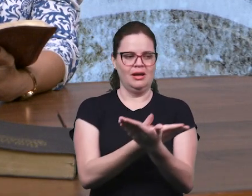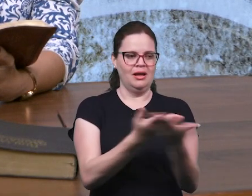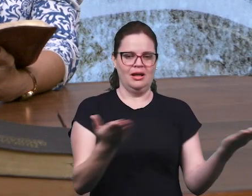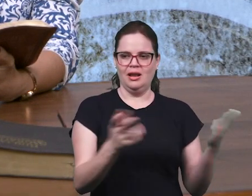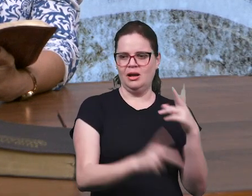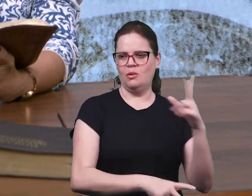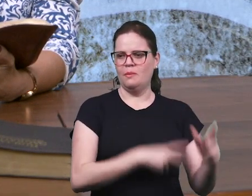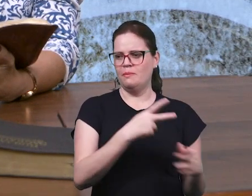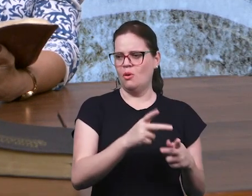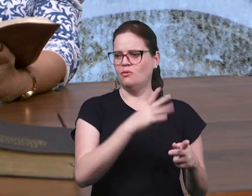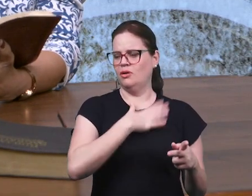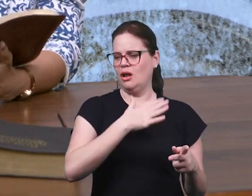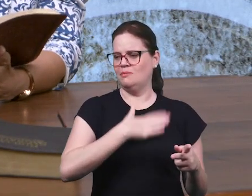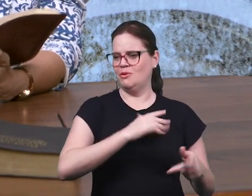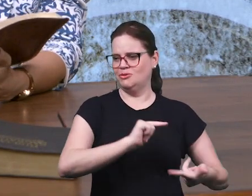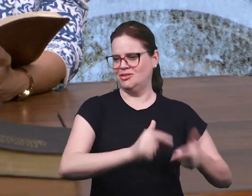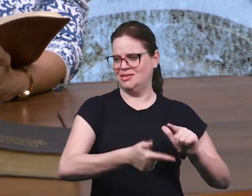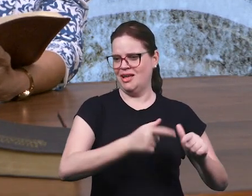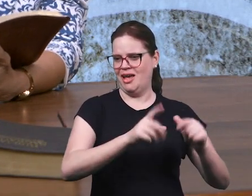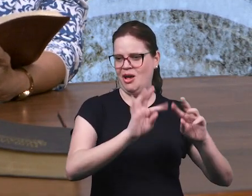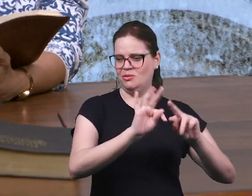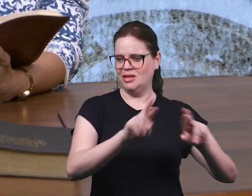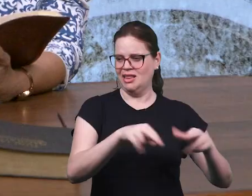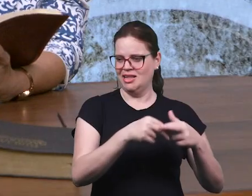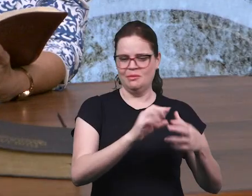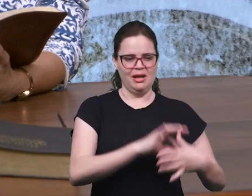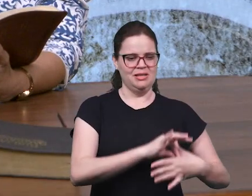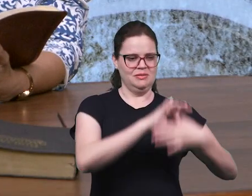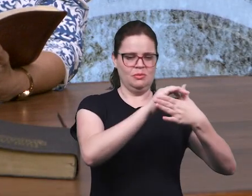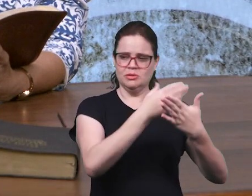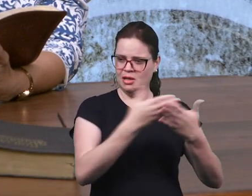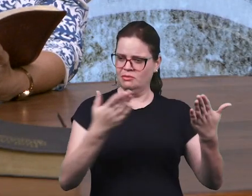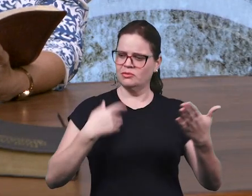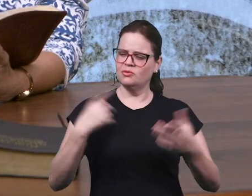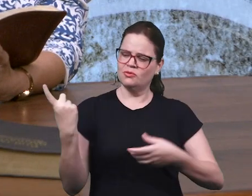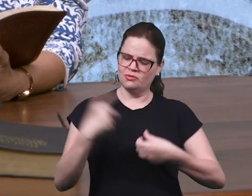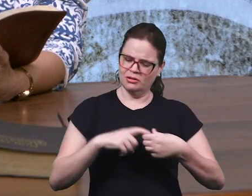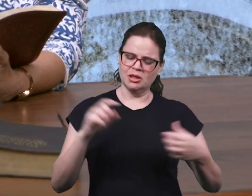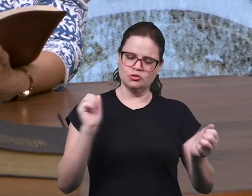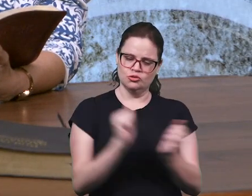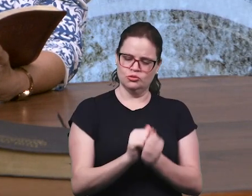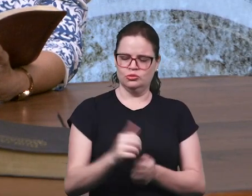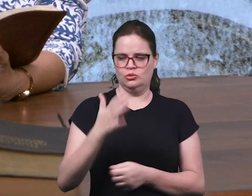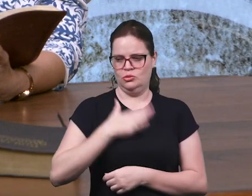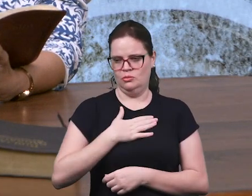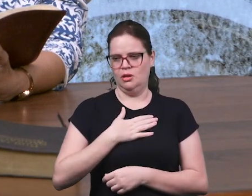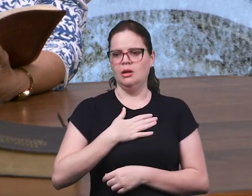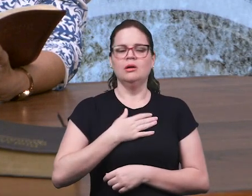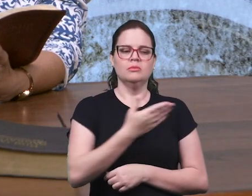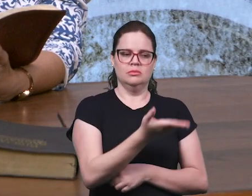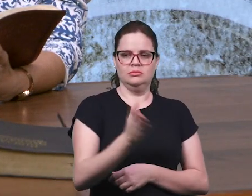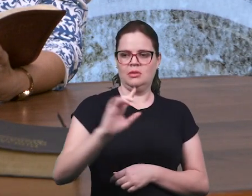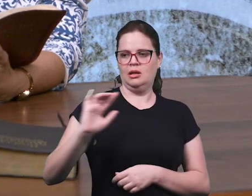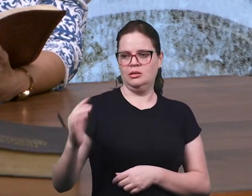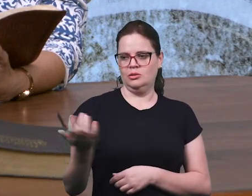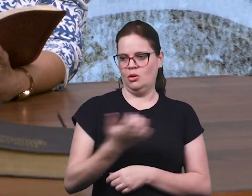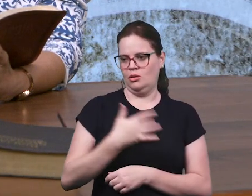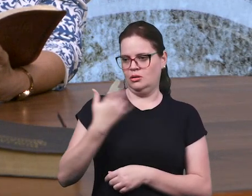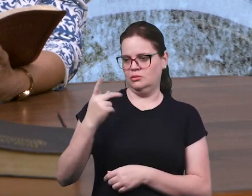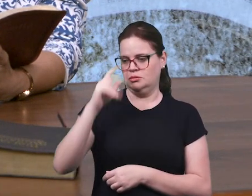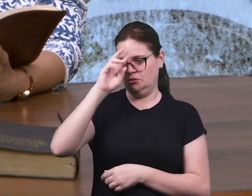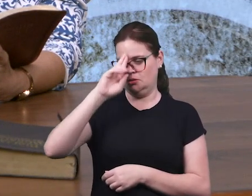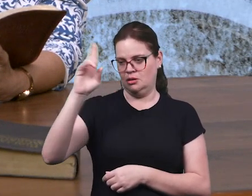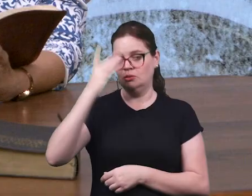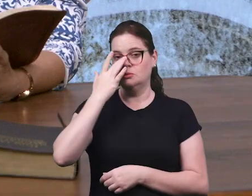anciãos do meu povo e diante de Israel, e volta comigo para que adore ao Senhor teu Deus.